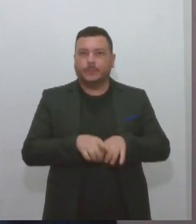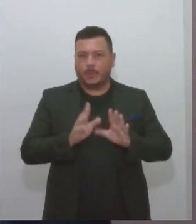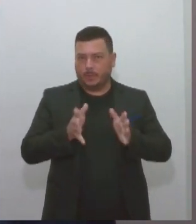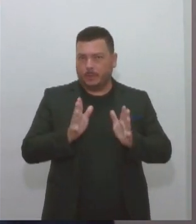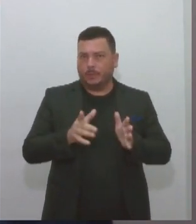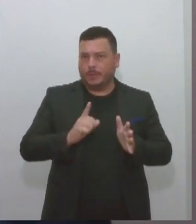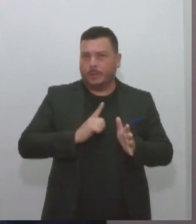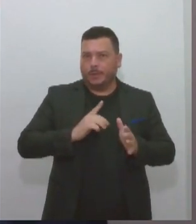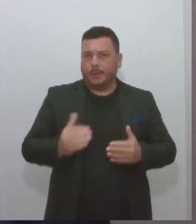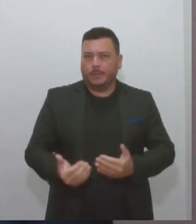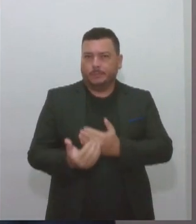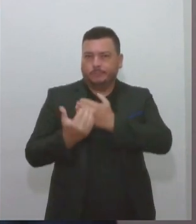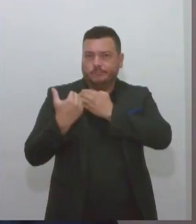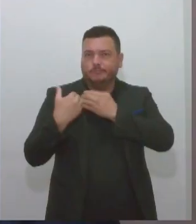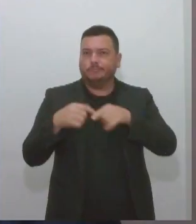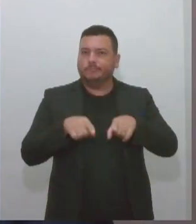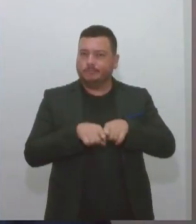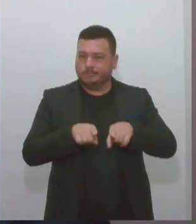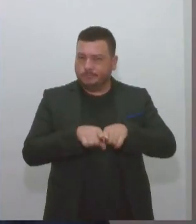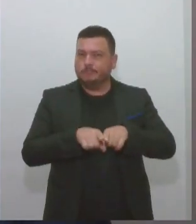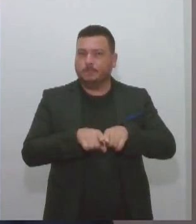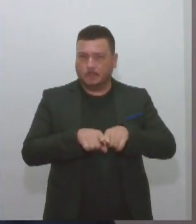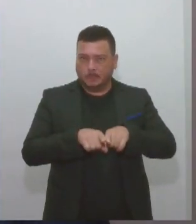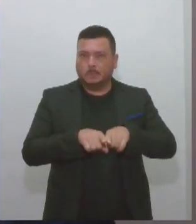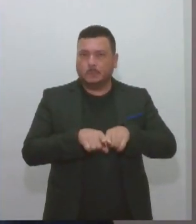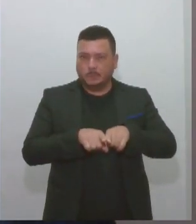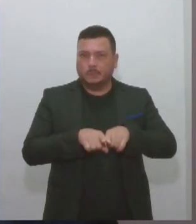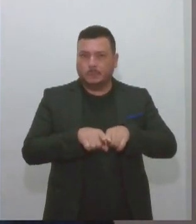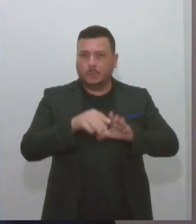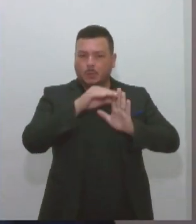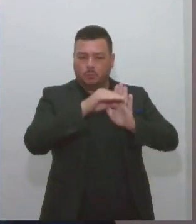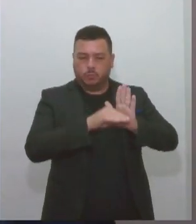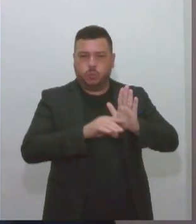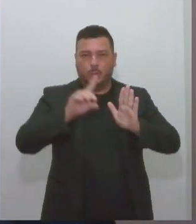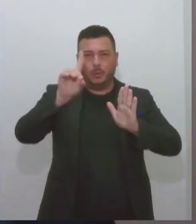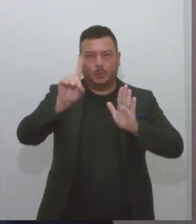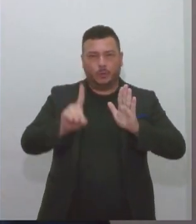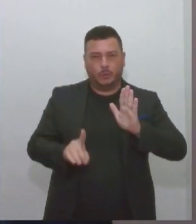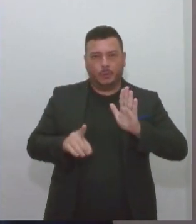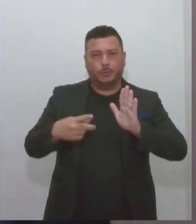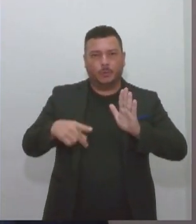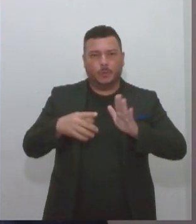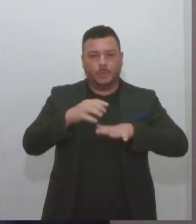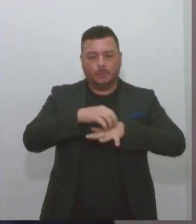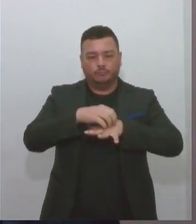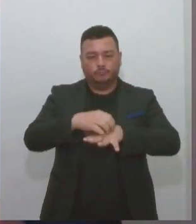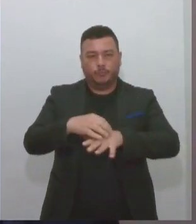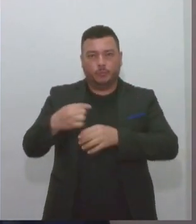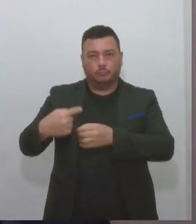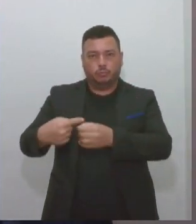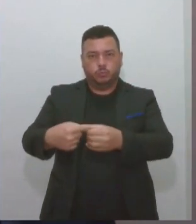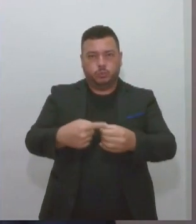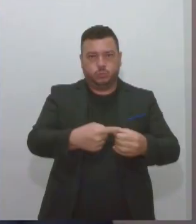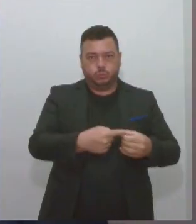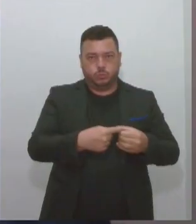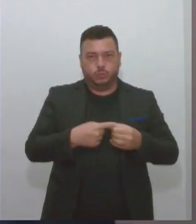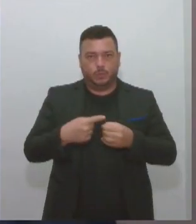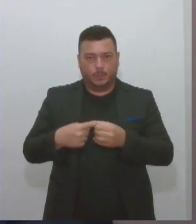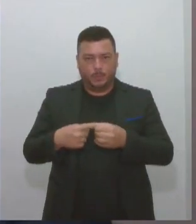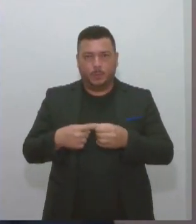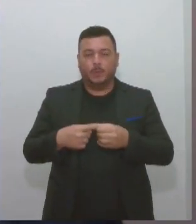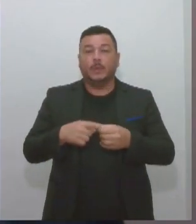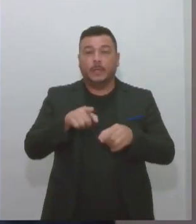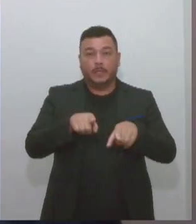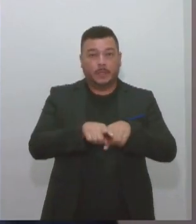compromisso, né, que o plano diretor do transporte intermunicipal e do plano diretor do